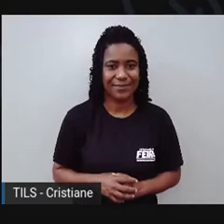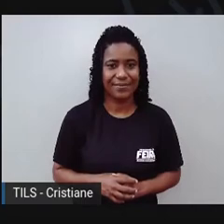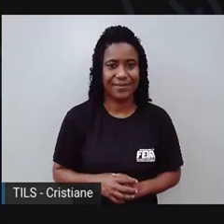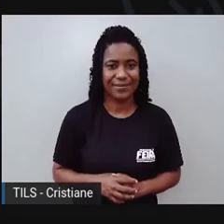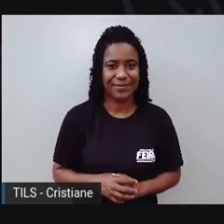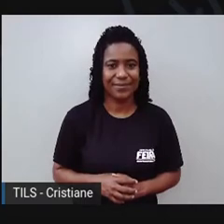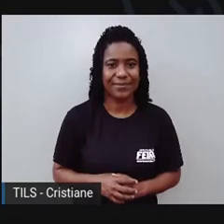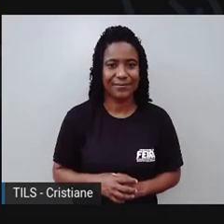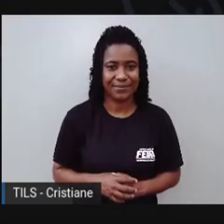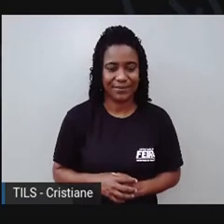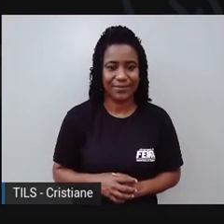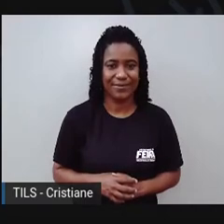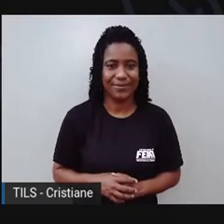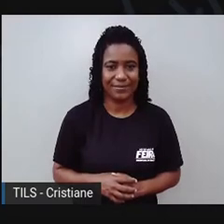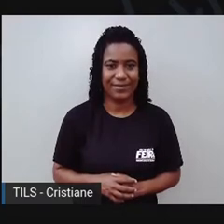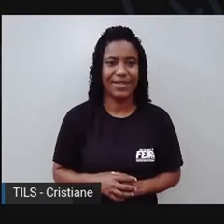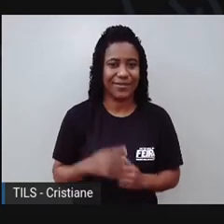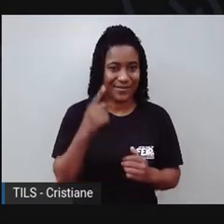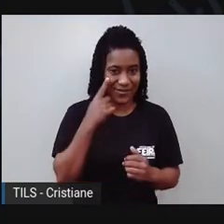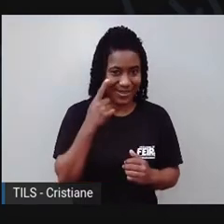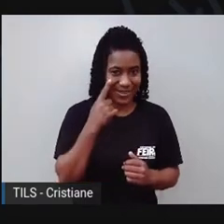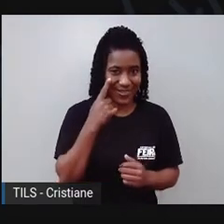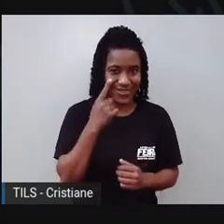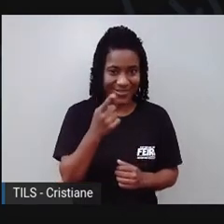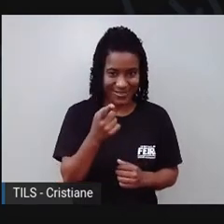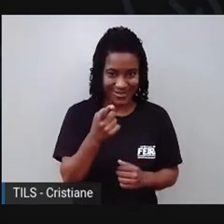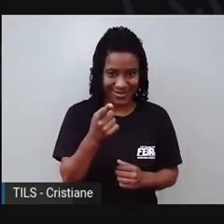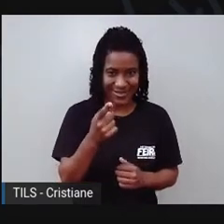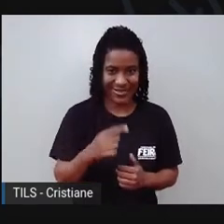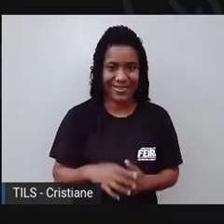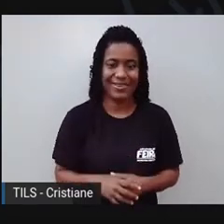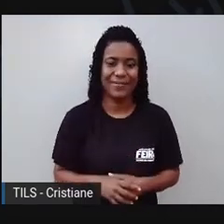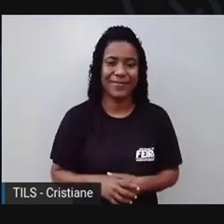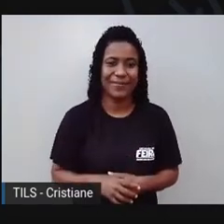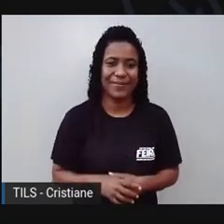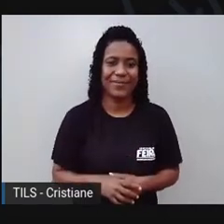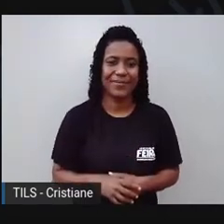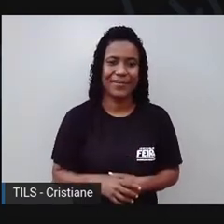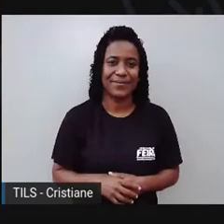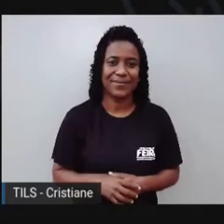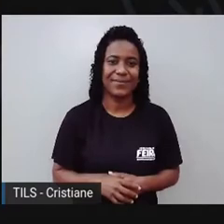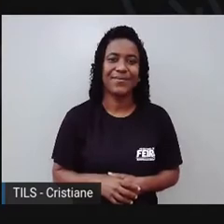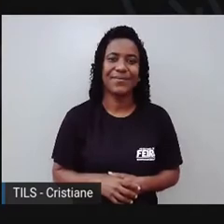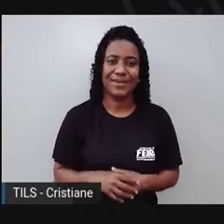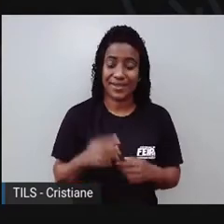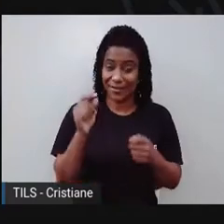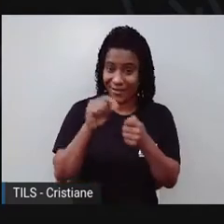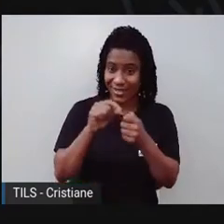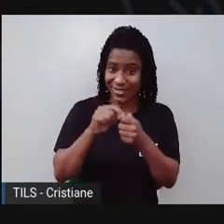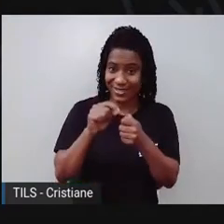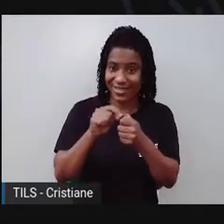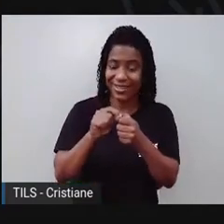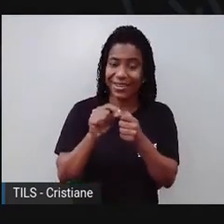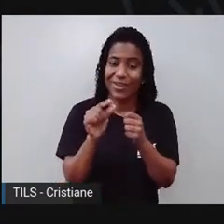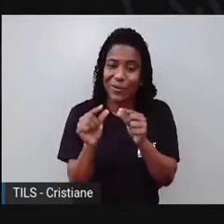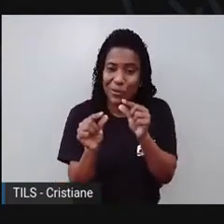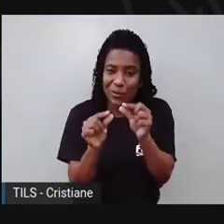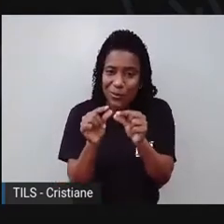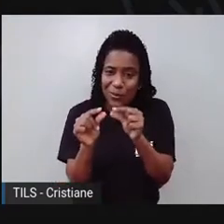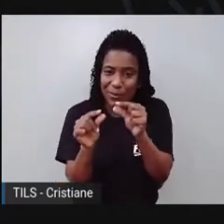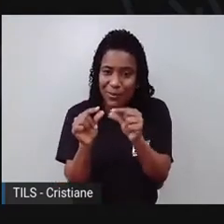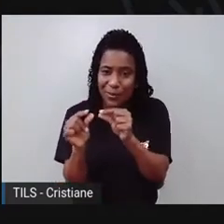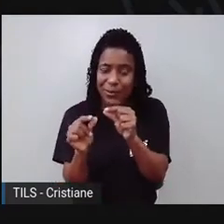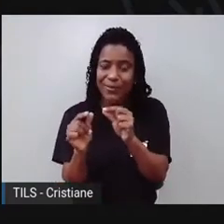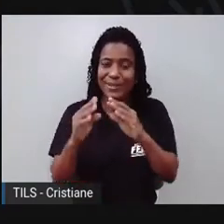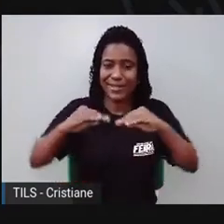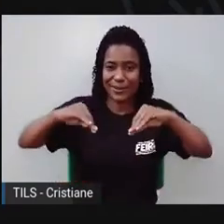bolinhas, né, de papel machê. Aí, aproveitavam e faziam essas pecinhas aí. Por isso que a